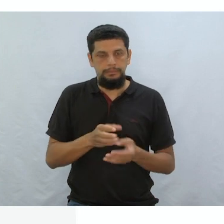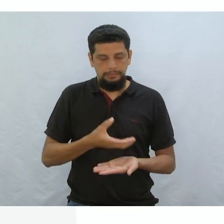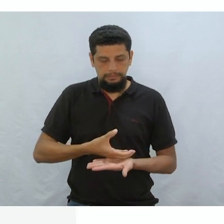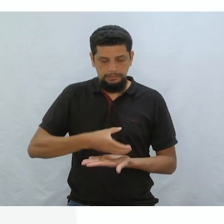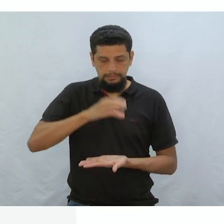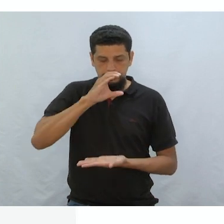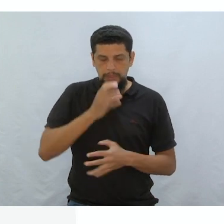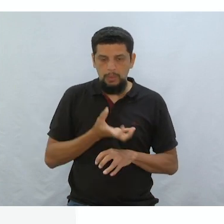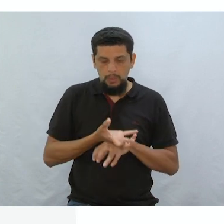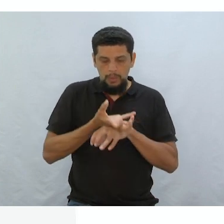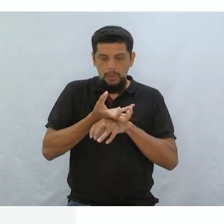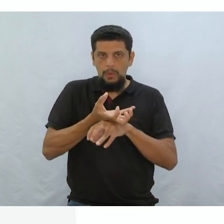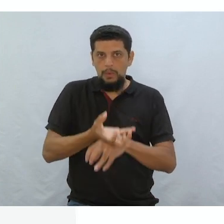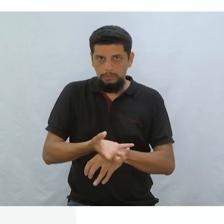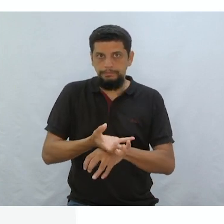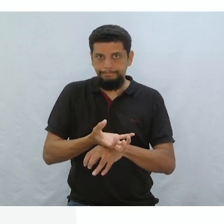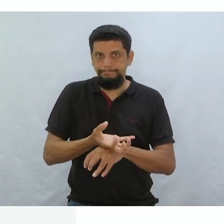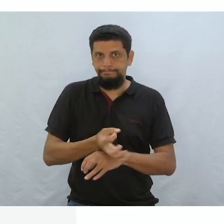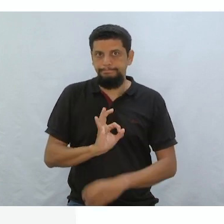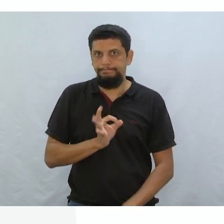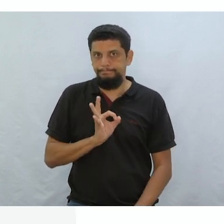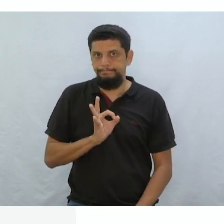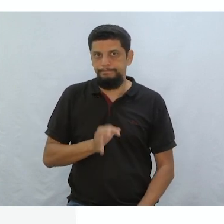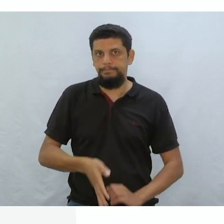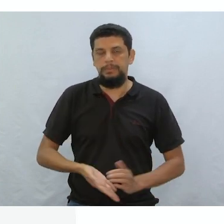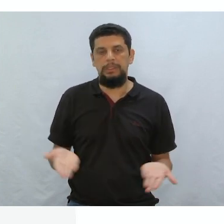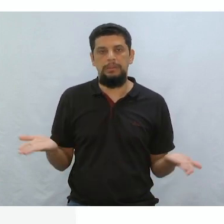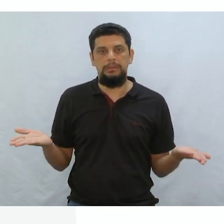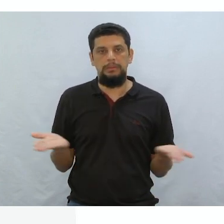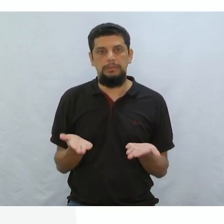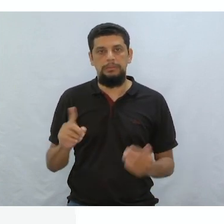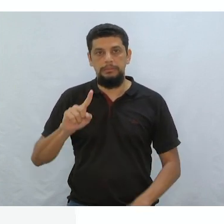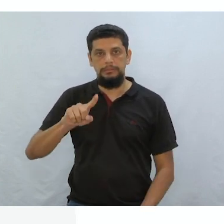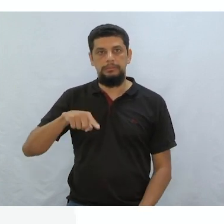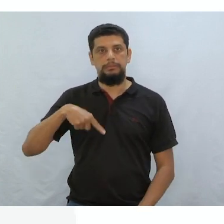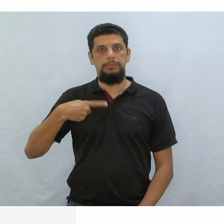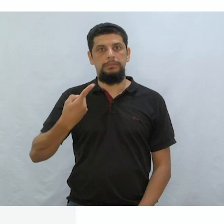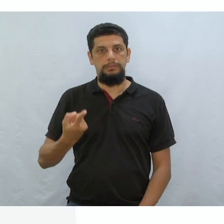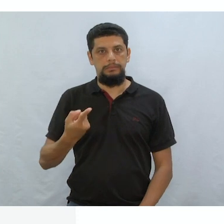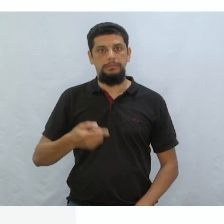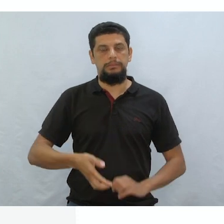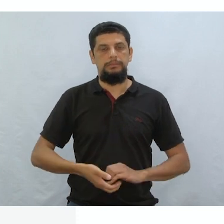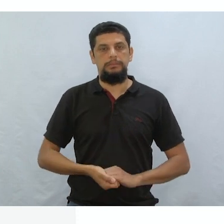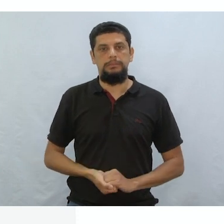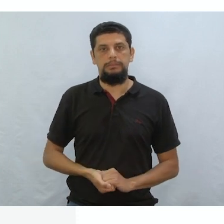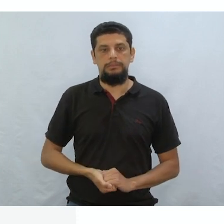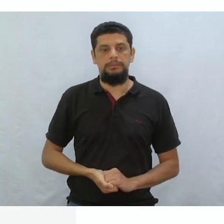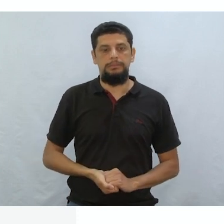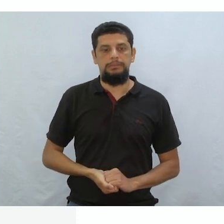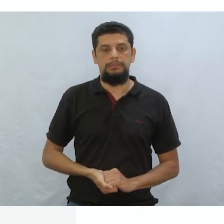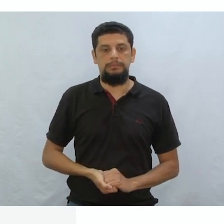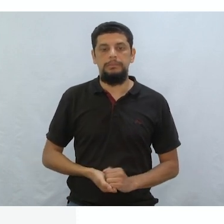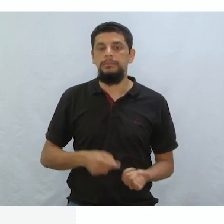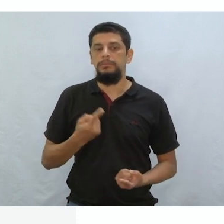né? Mas ele está vazio, não tem nenhum líquido dentro. Agora, o próximo.